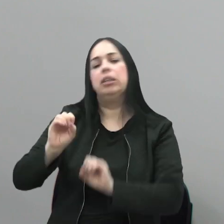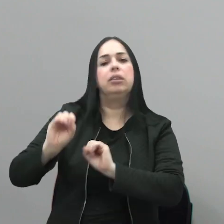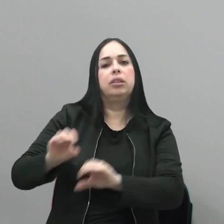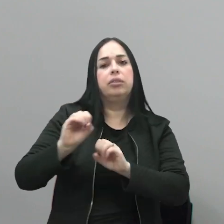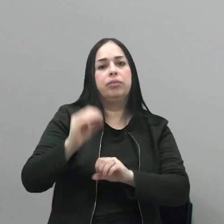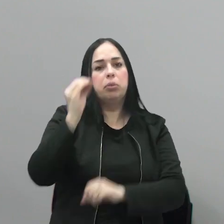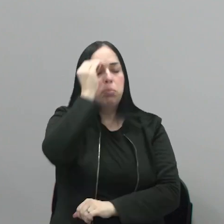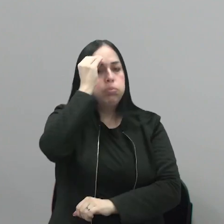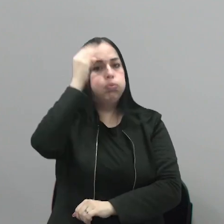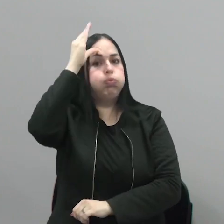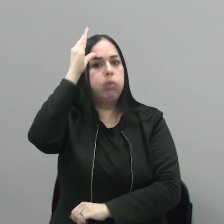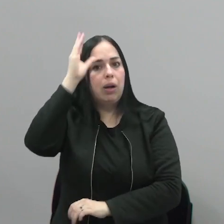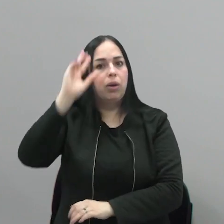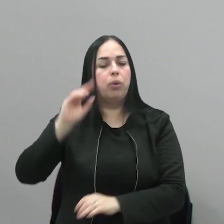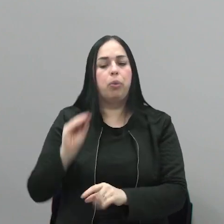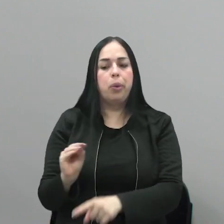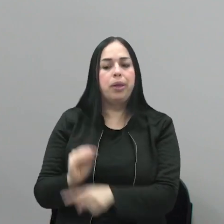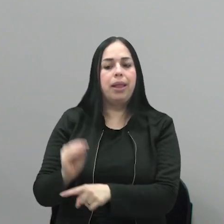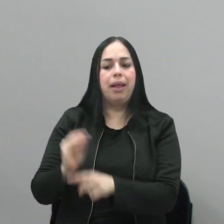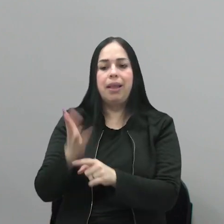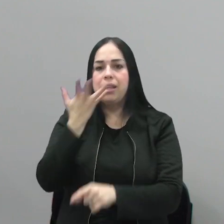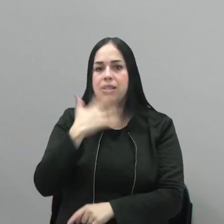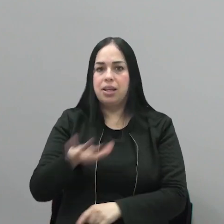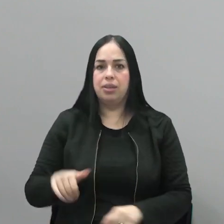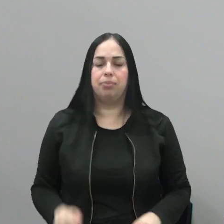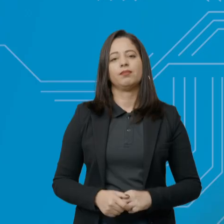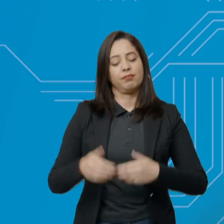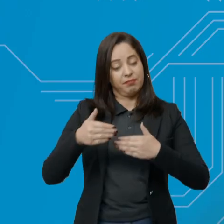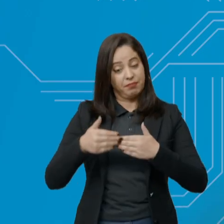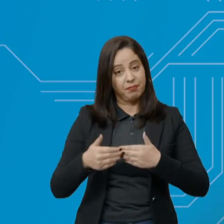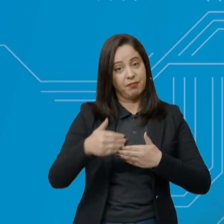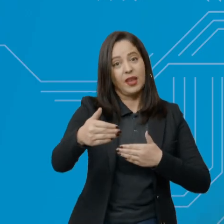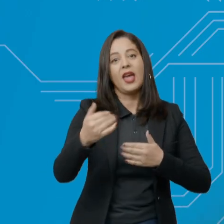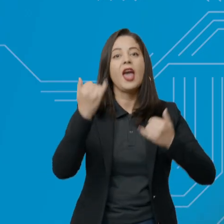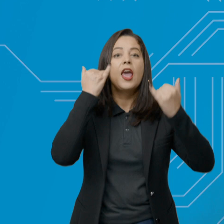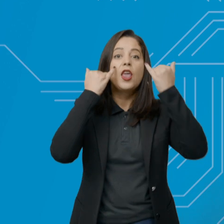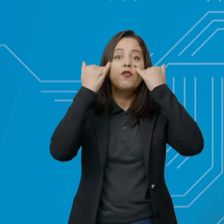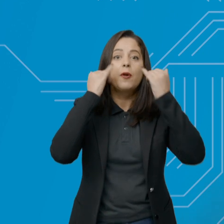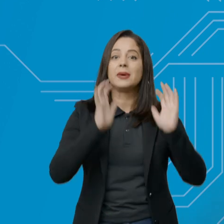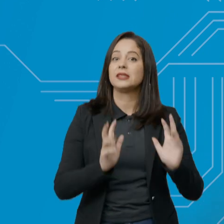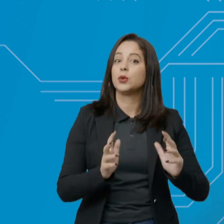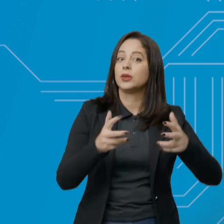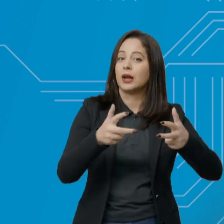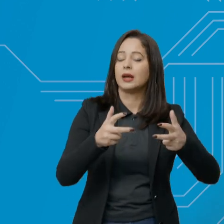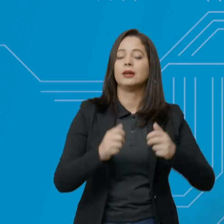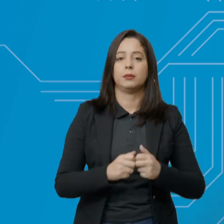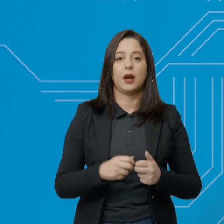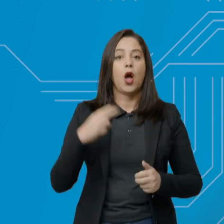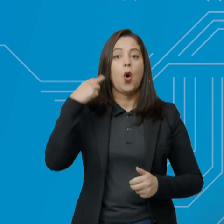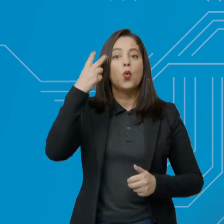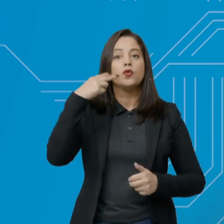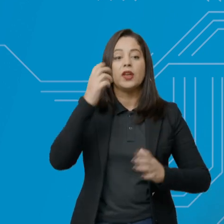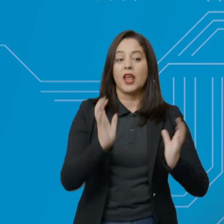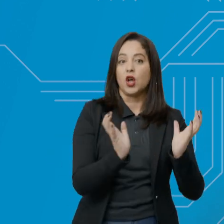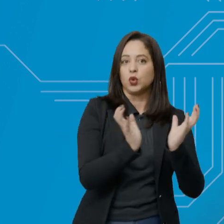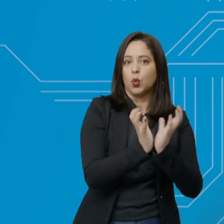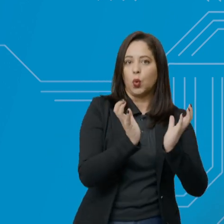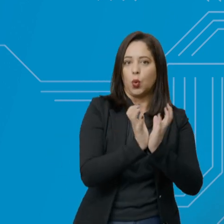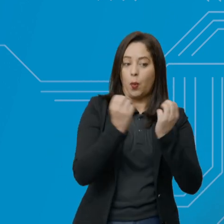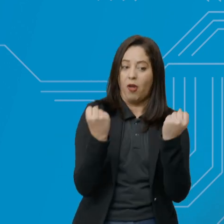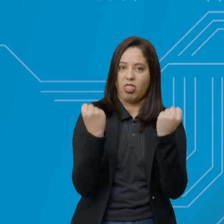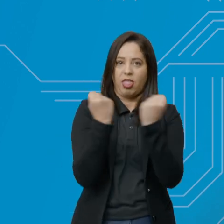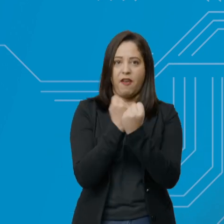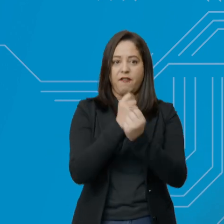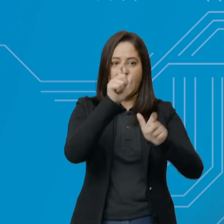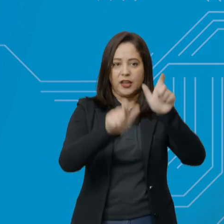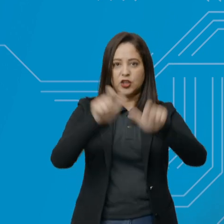palestras que vão levar os pais ao entendimento de o que é cuidar de uma criança especial. Vamos seguir com informações sobre a Câmara. Os vereadores da Frente